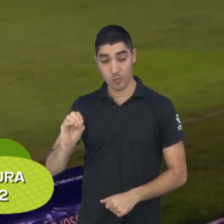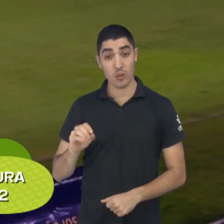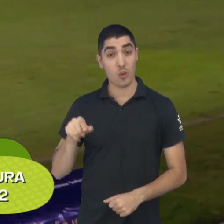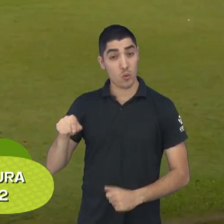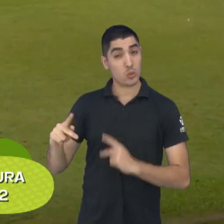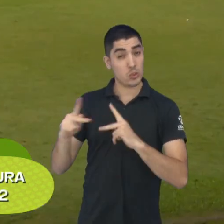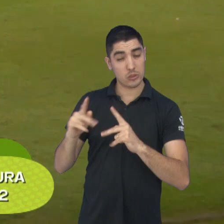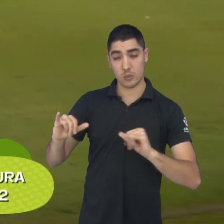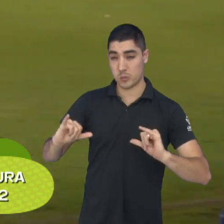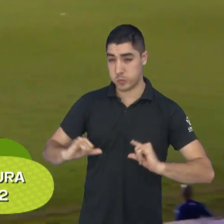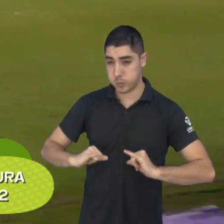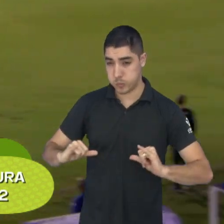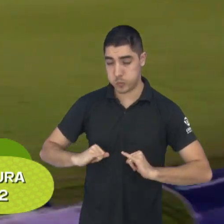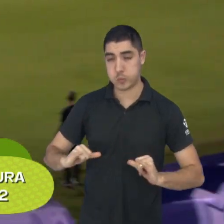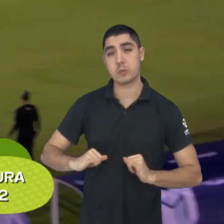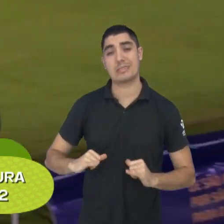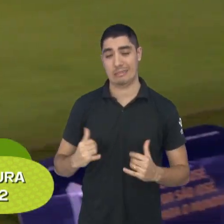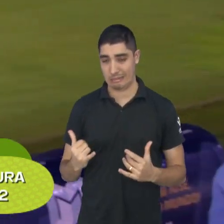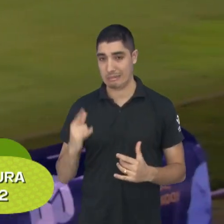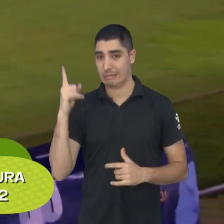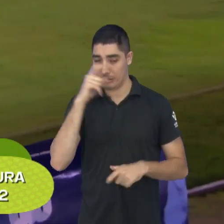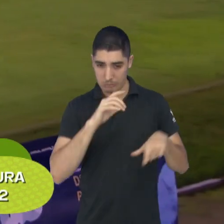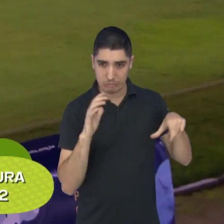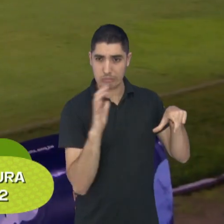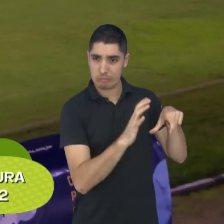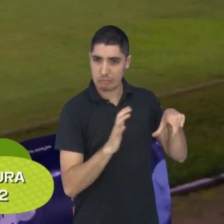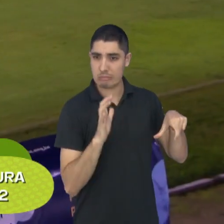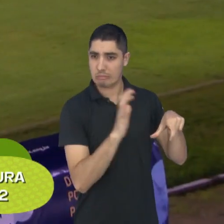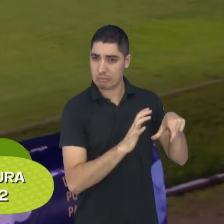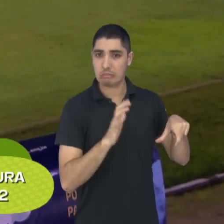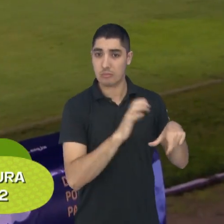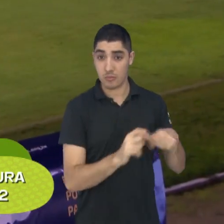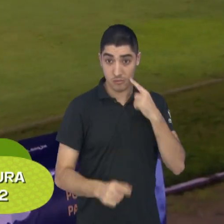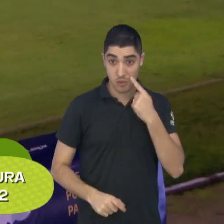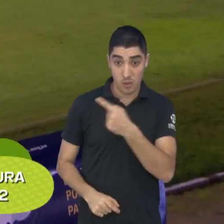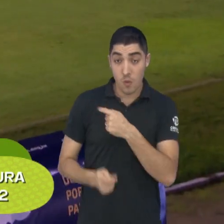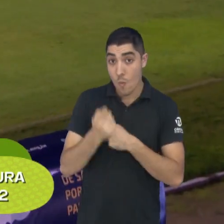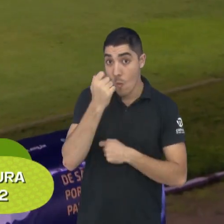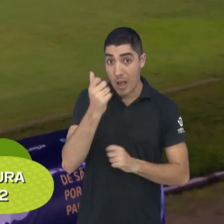sofrendo. Na jogada de linha de fundo, o empate quase veio.